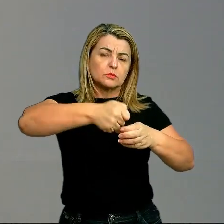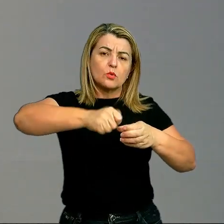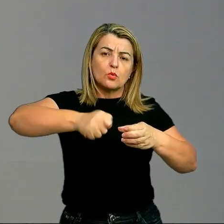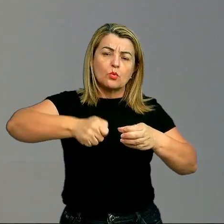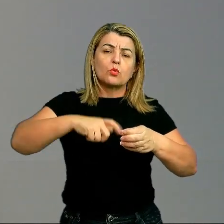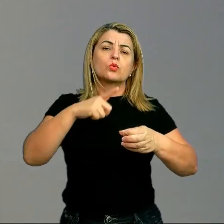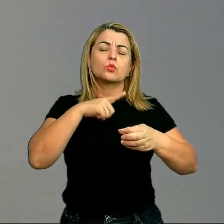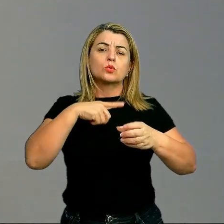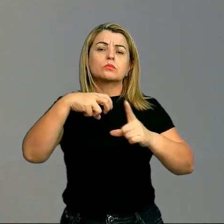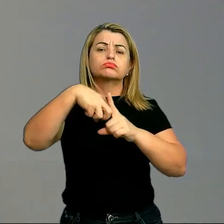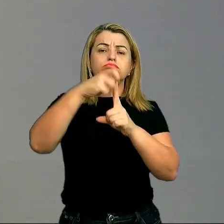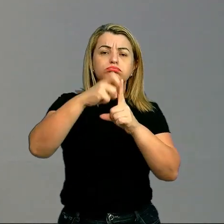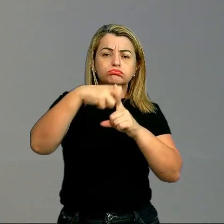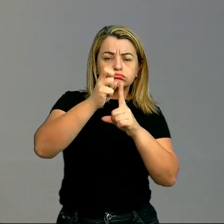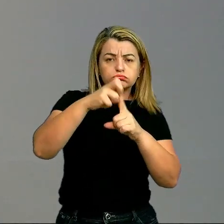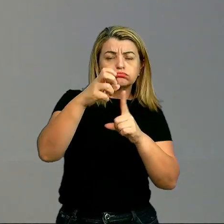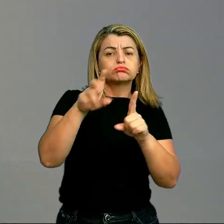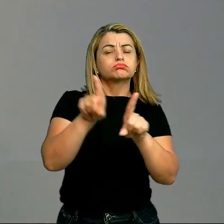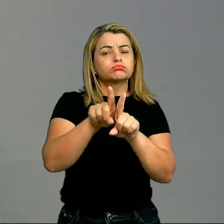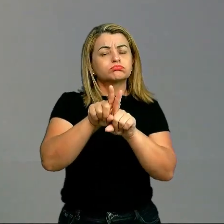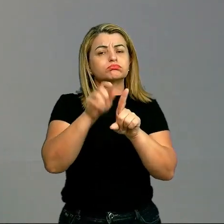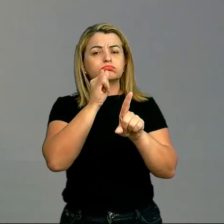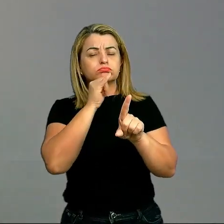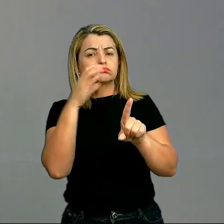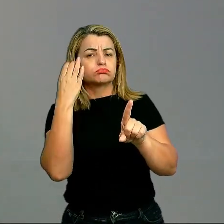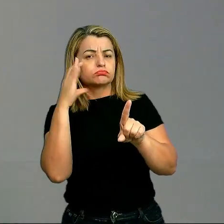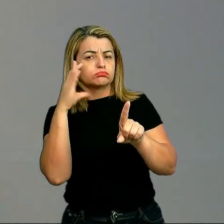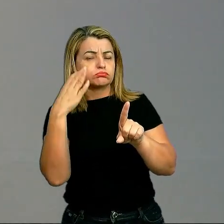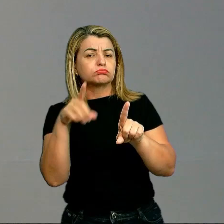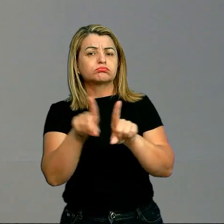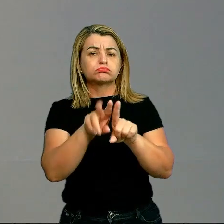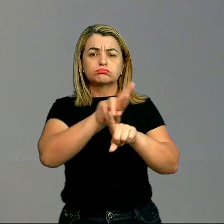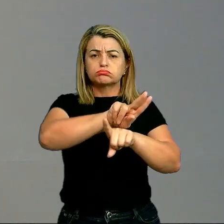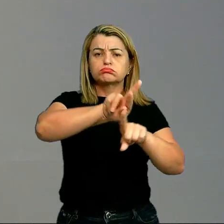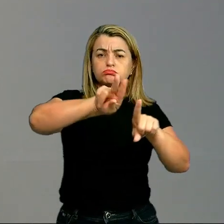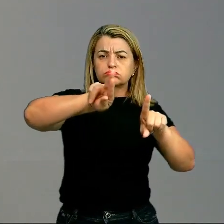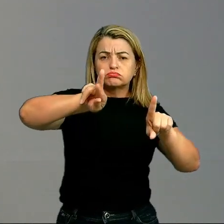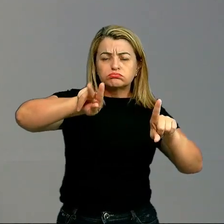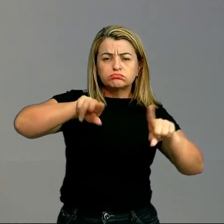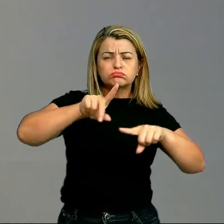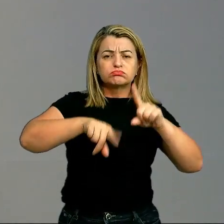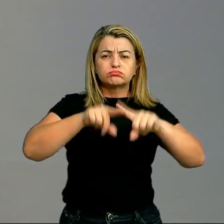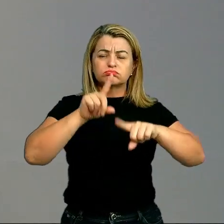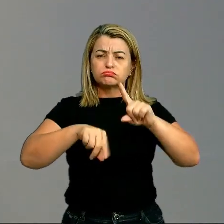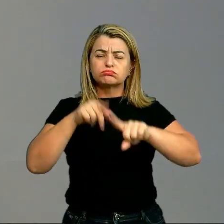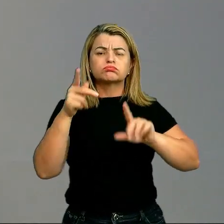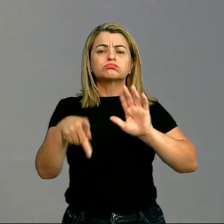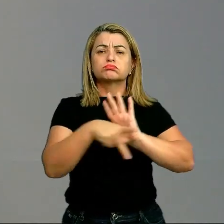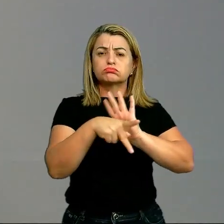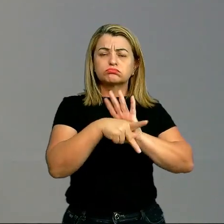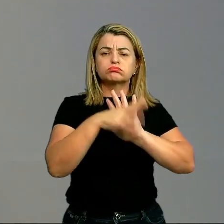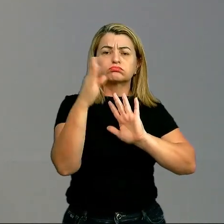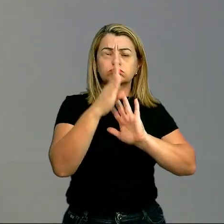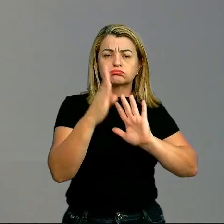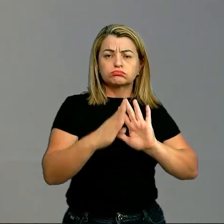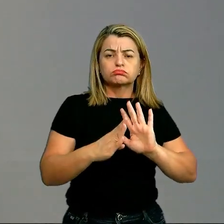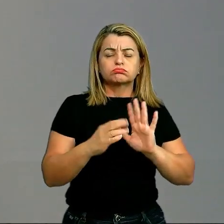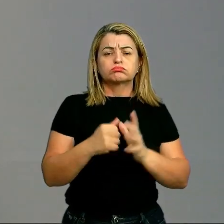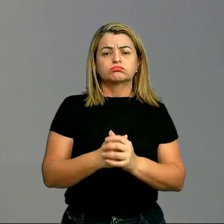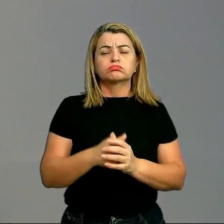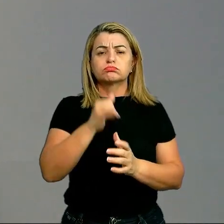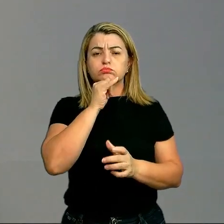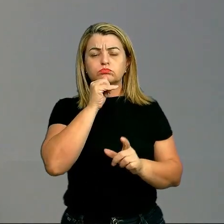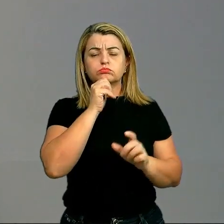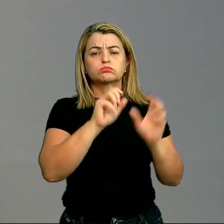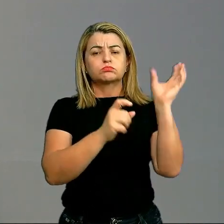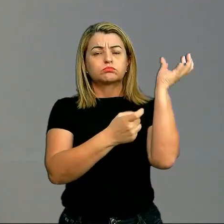como a Coca-Cola, e alguns itens de guerra que eram fornecidos com matéria-prima brasileira, que foi a